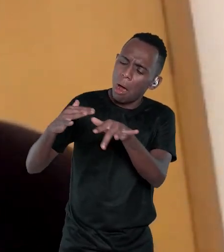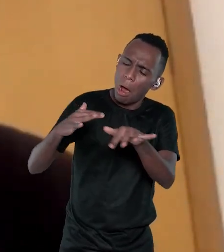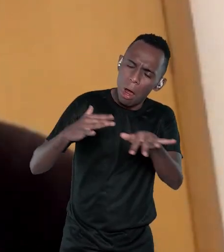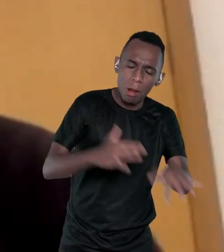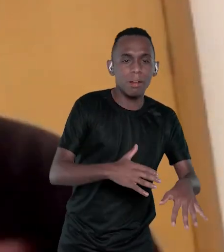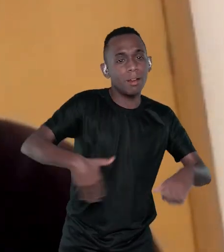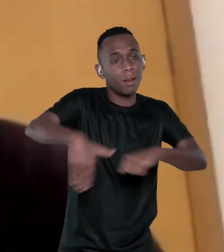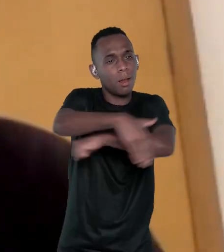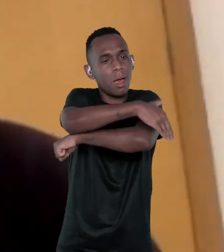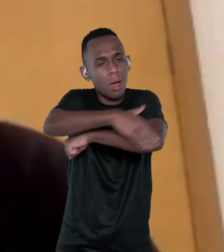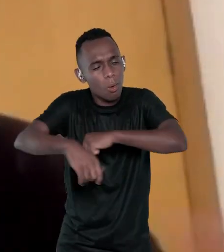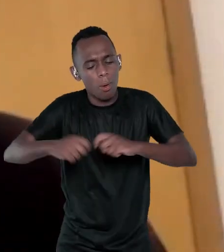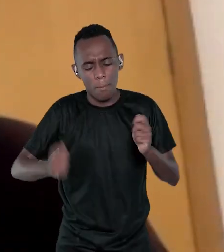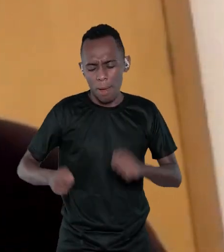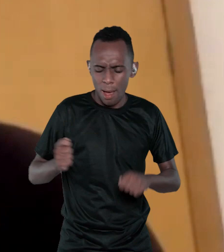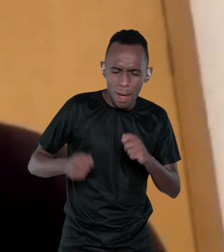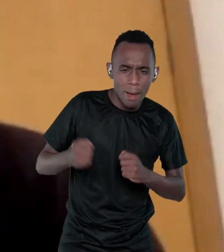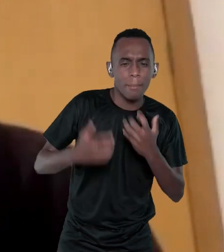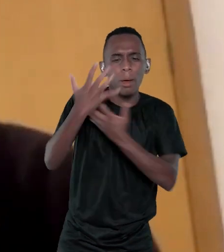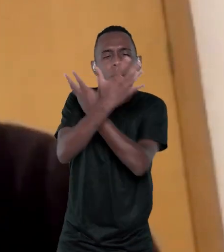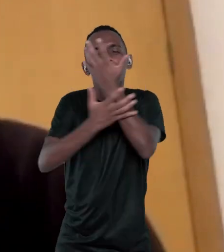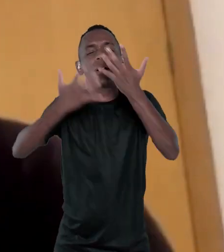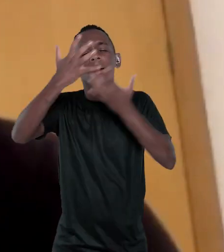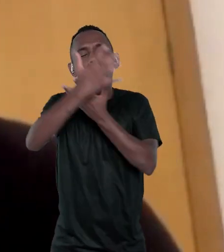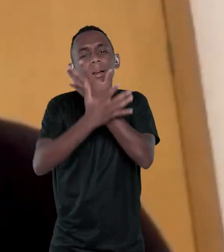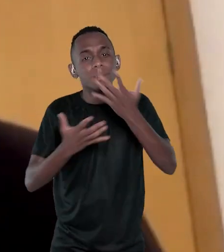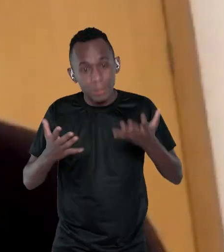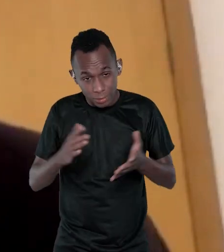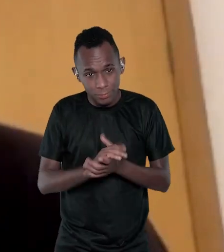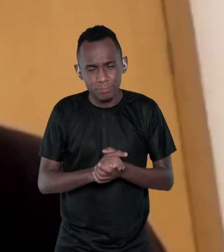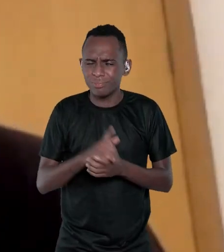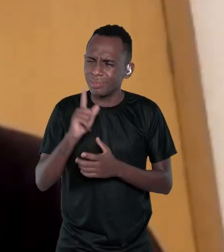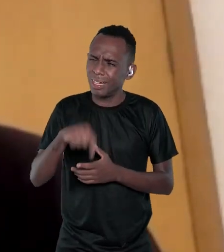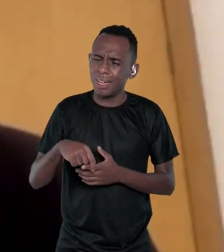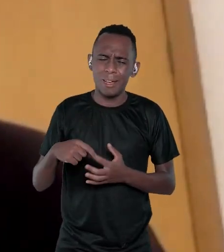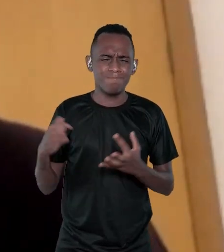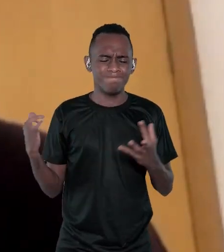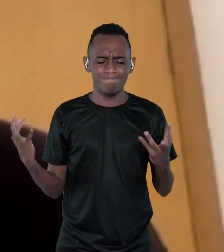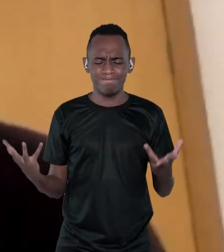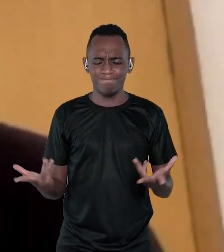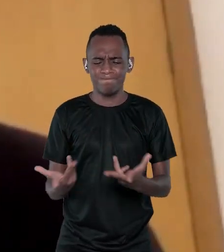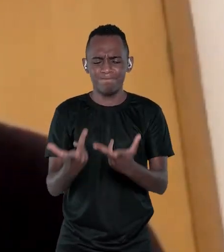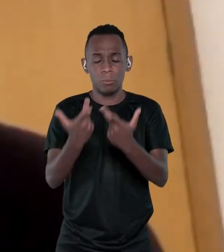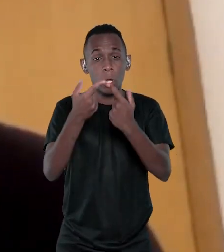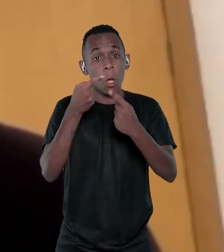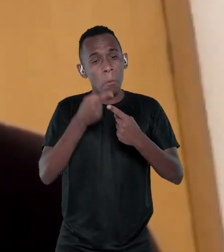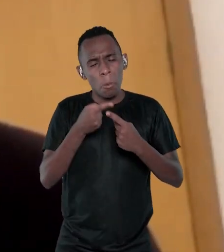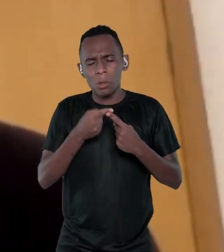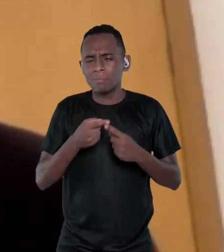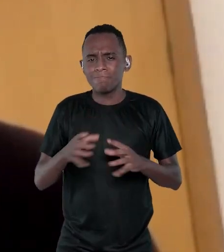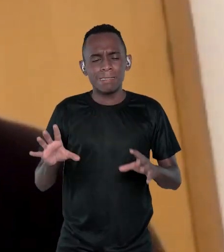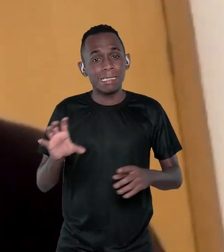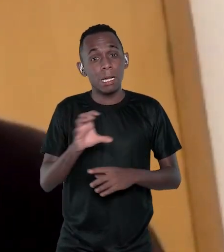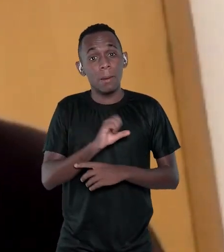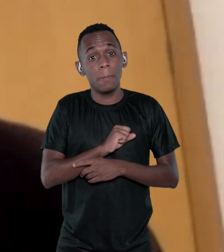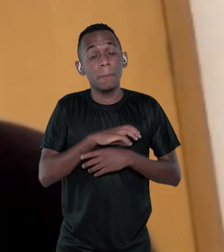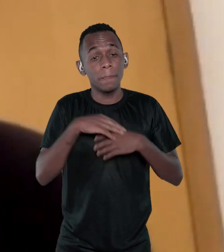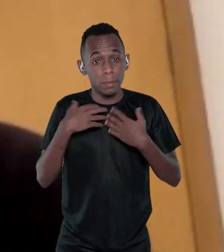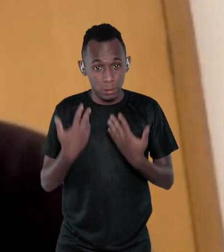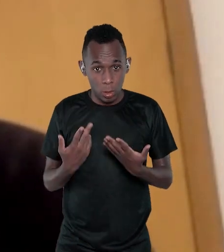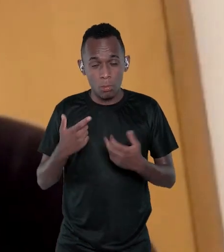ruas, tocando e cantando, e é muito rico, eles são muito